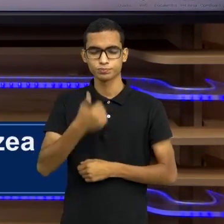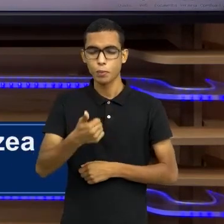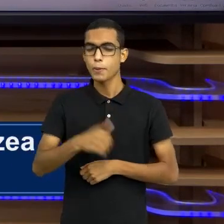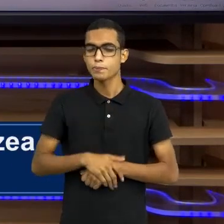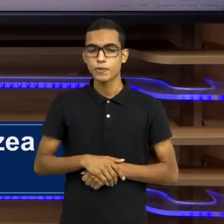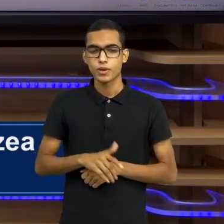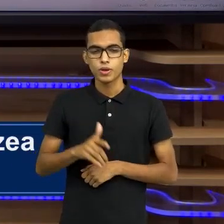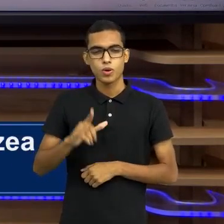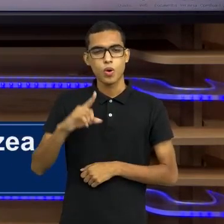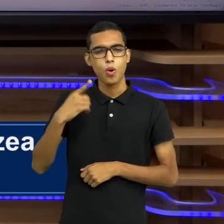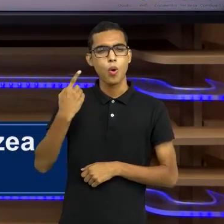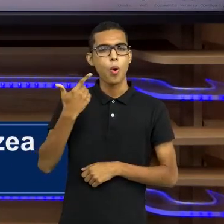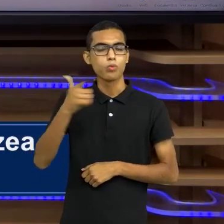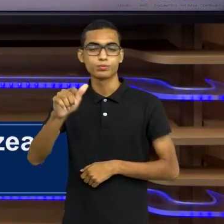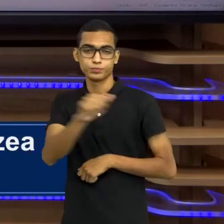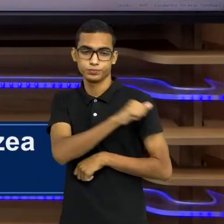aluno.